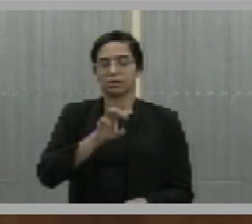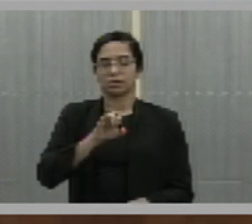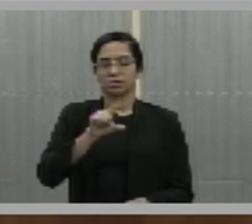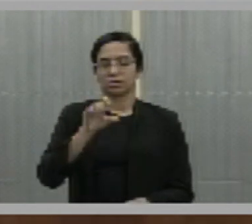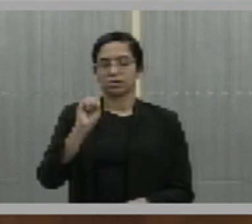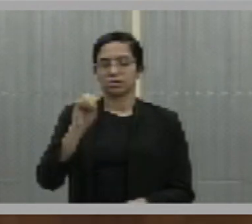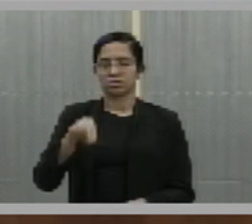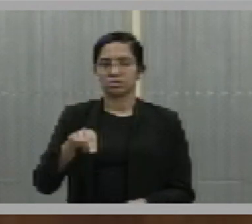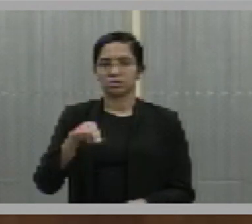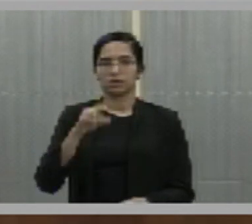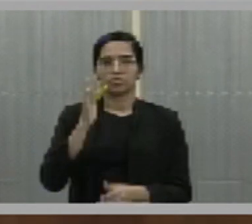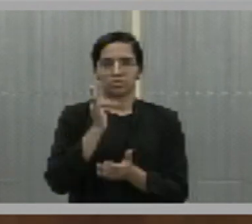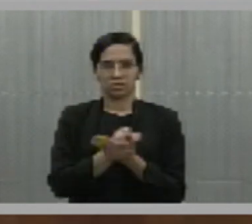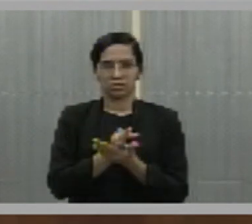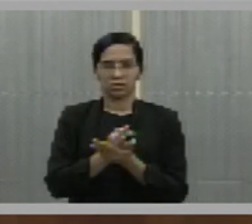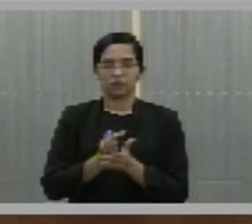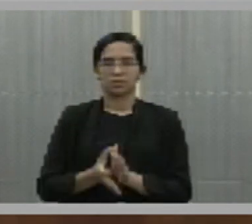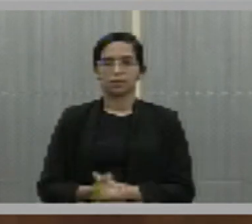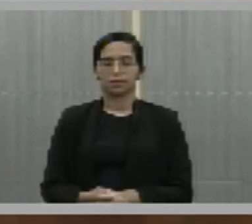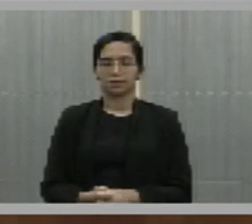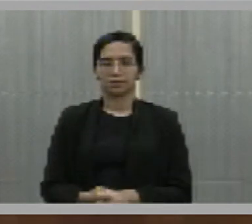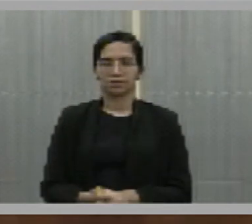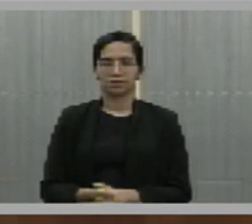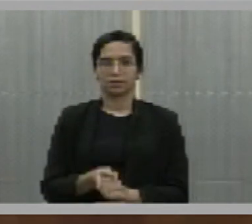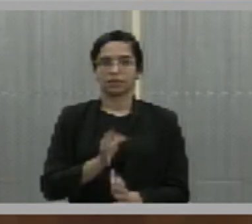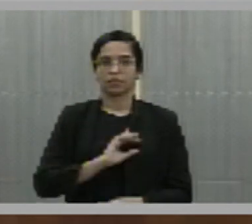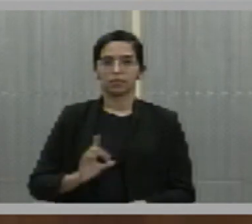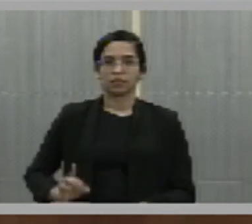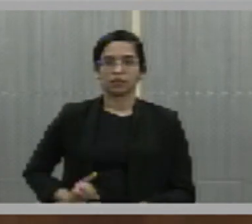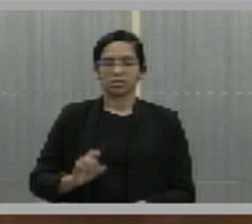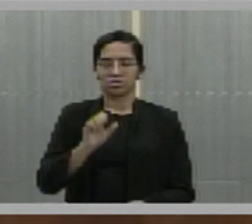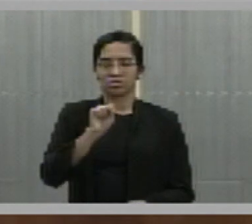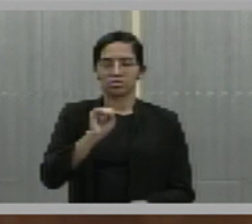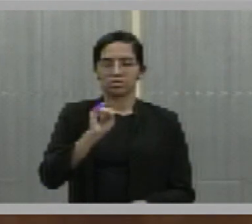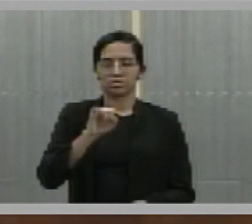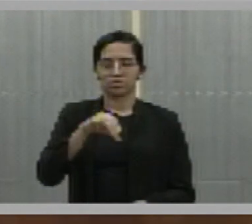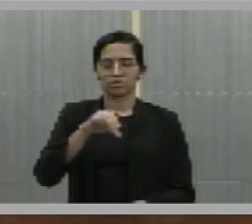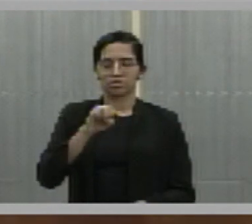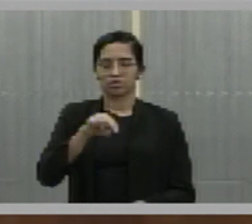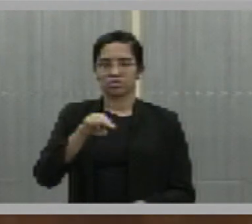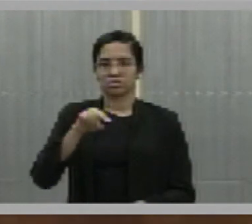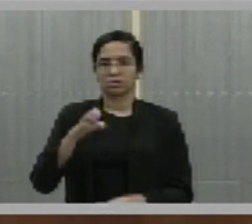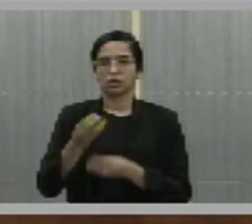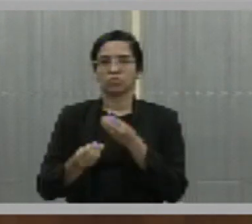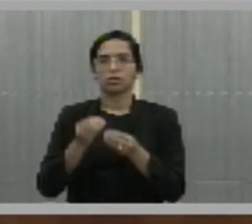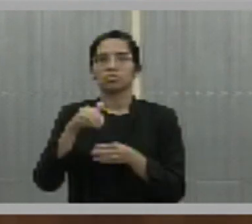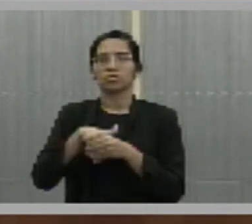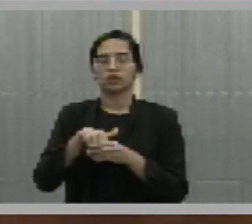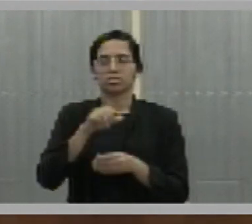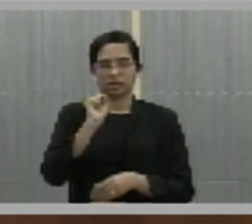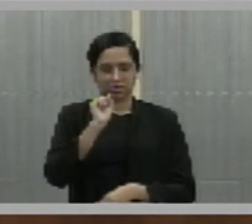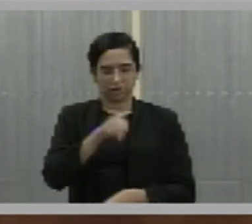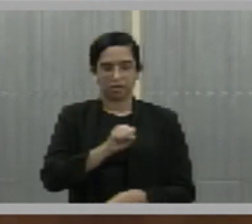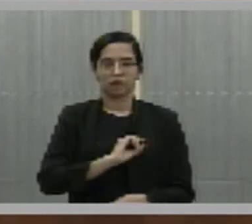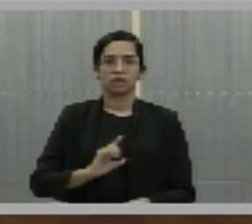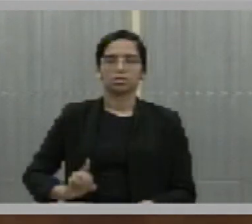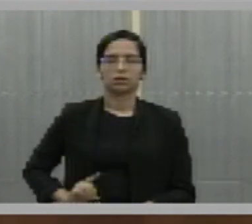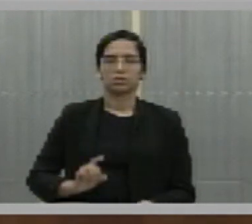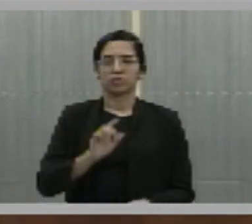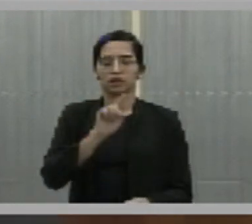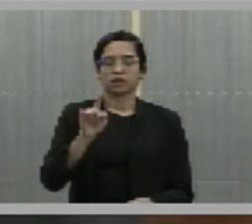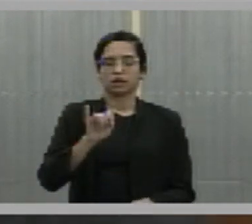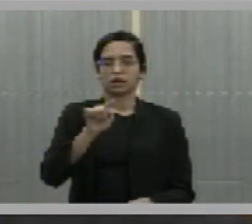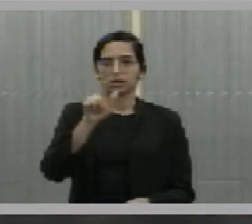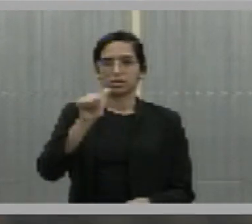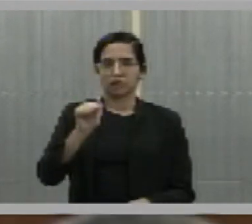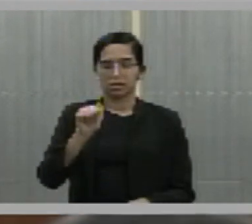vota? Ausente. Deputada Simone Pereira, como vota? Sim. Deputado Zizo